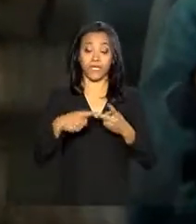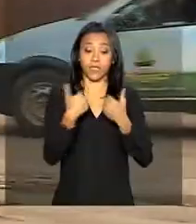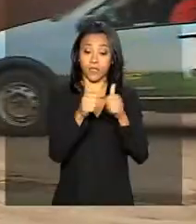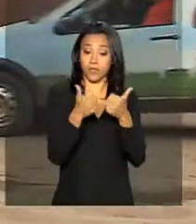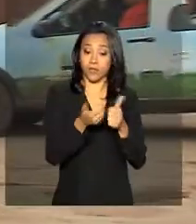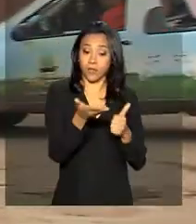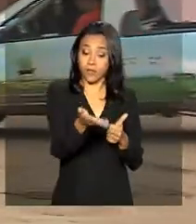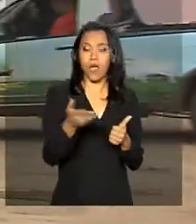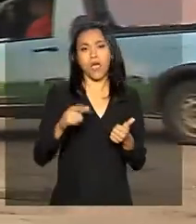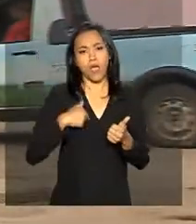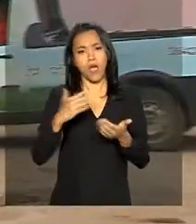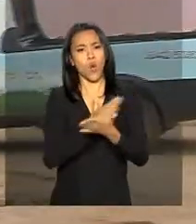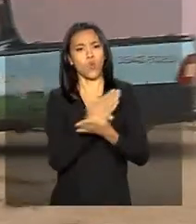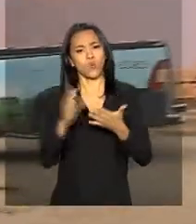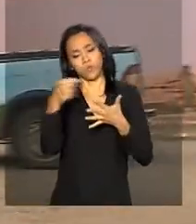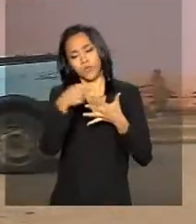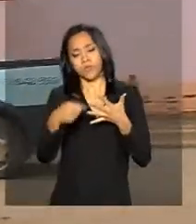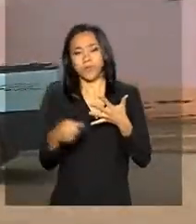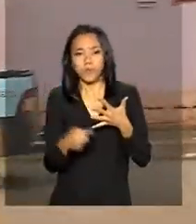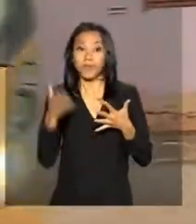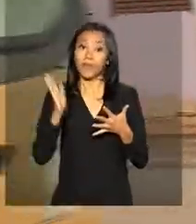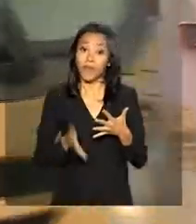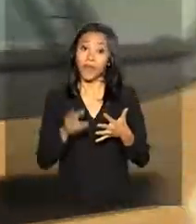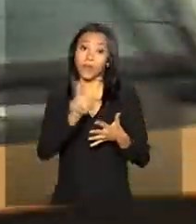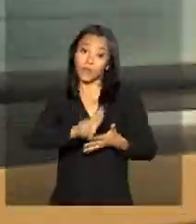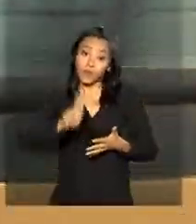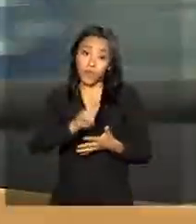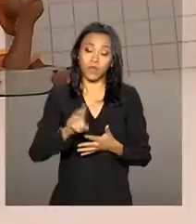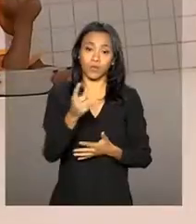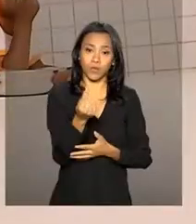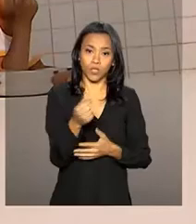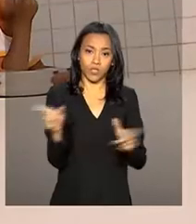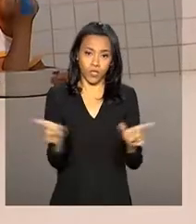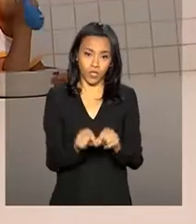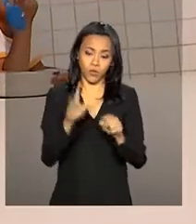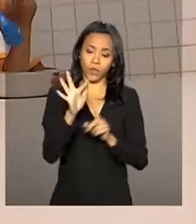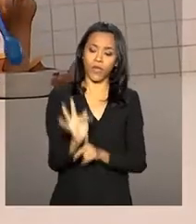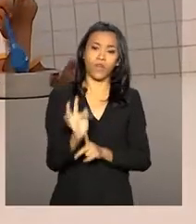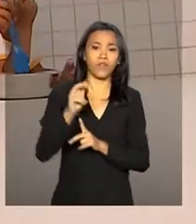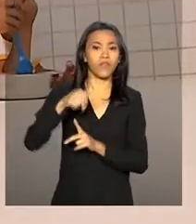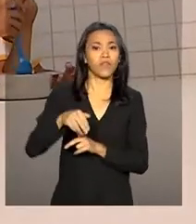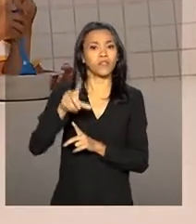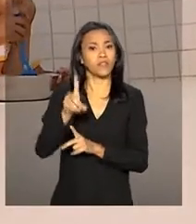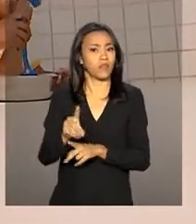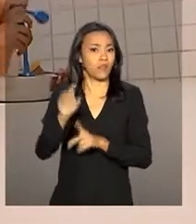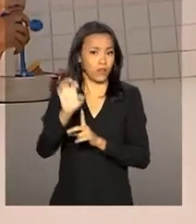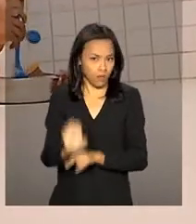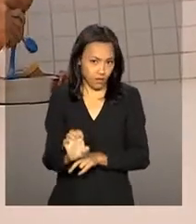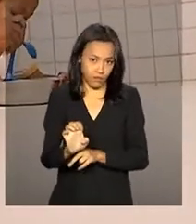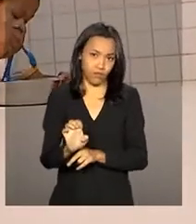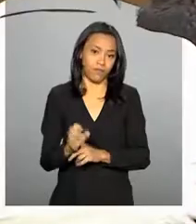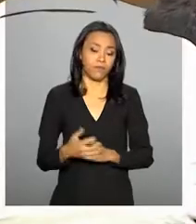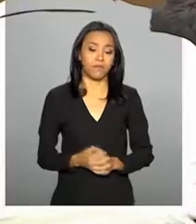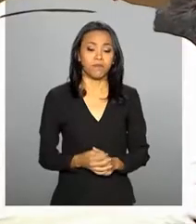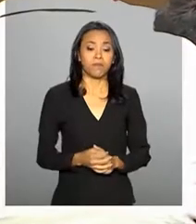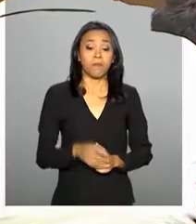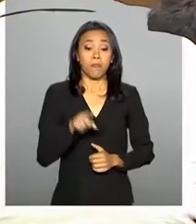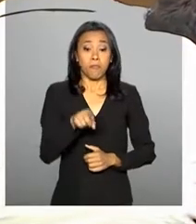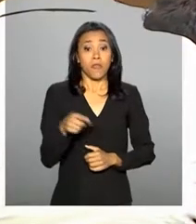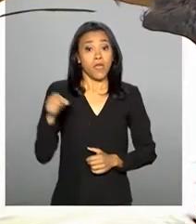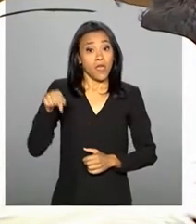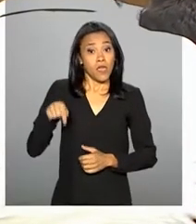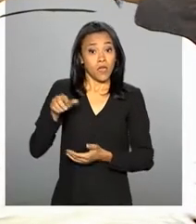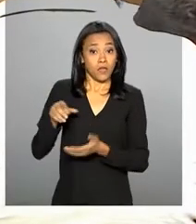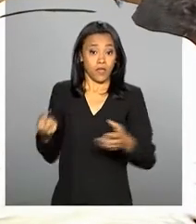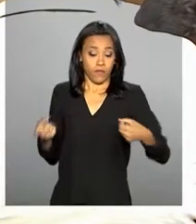só alguns dos programas realizados com recursos do fnde é o fundo nacional de desenvolvimento da educação o órgão